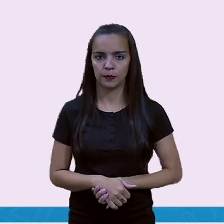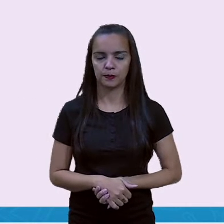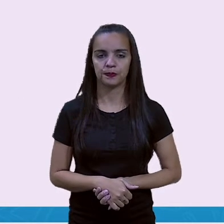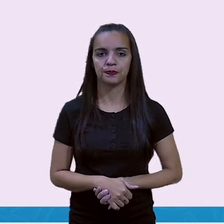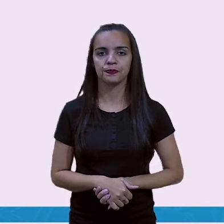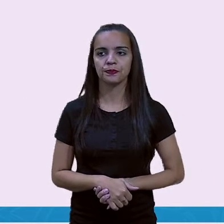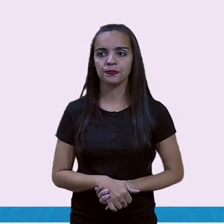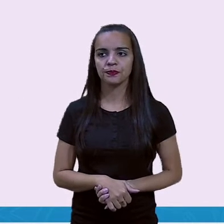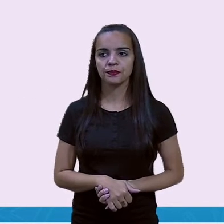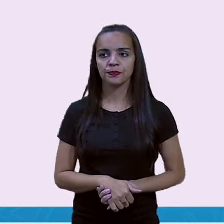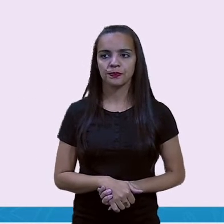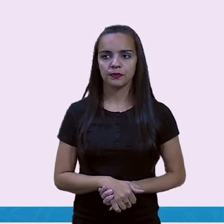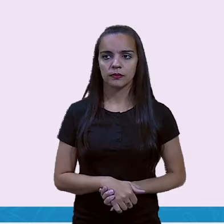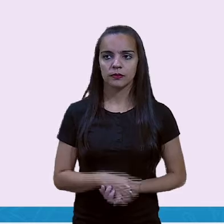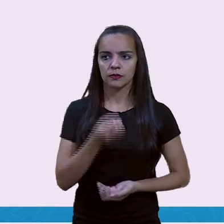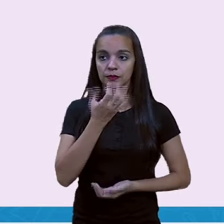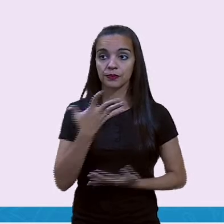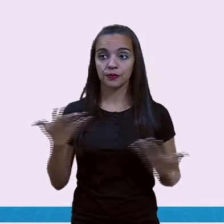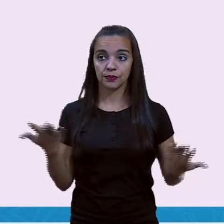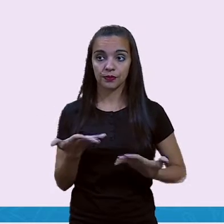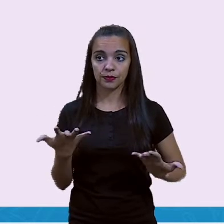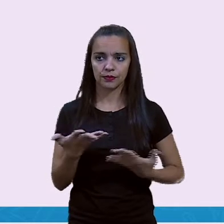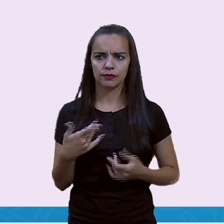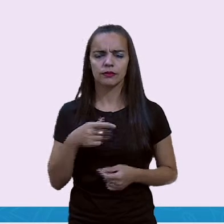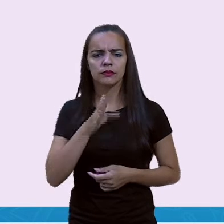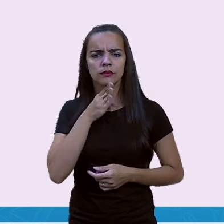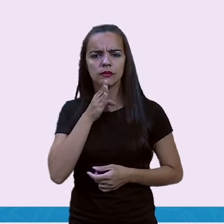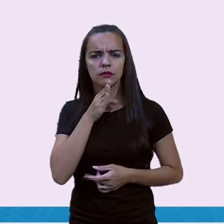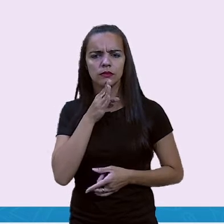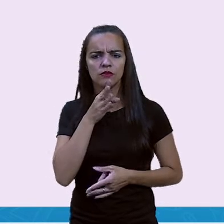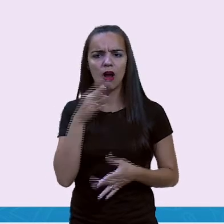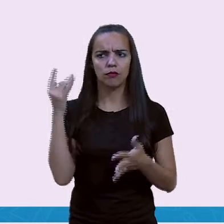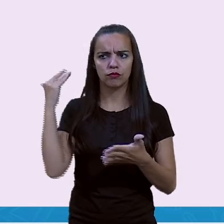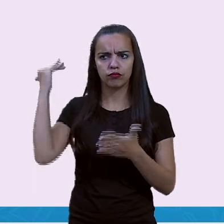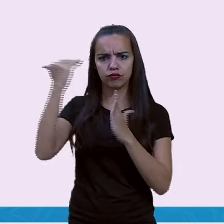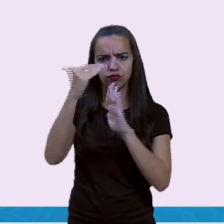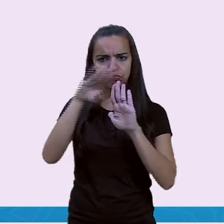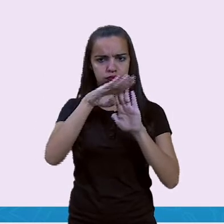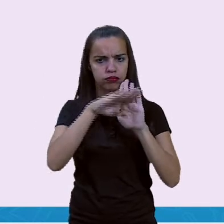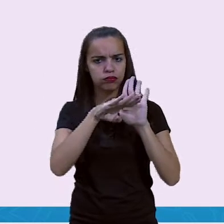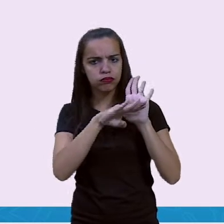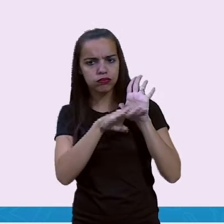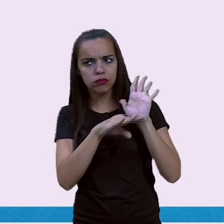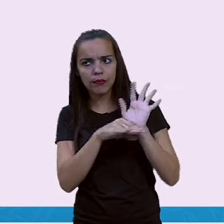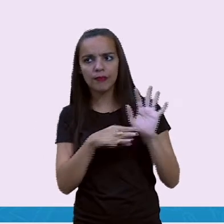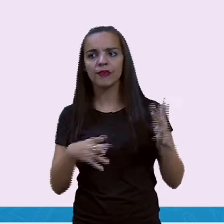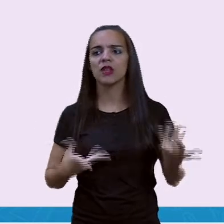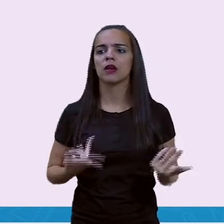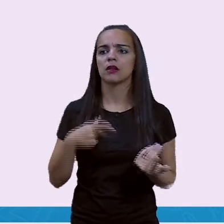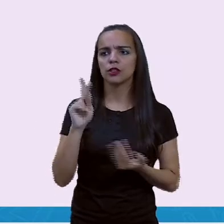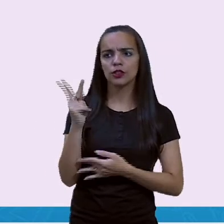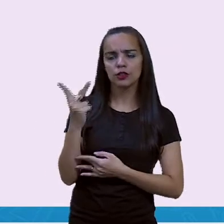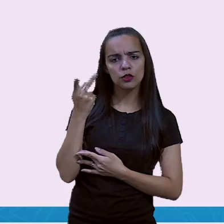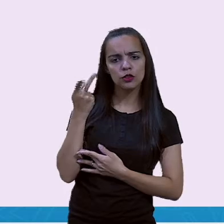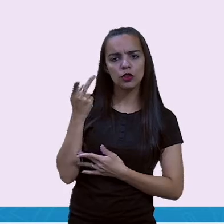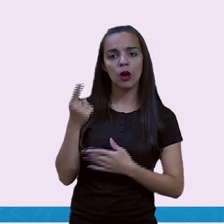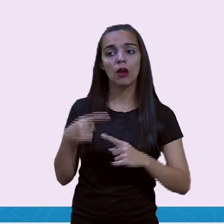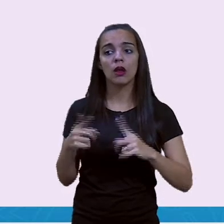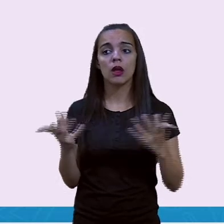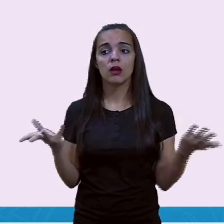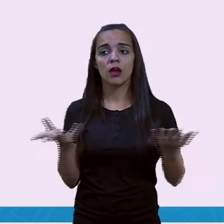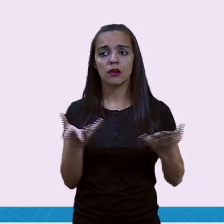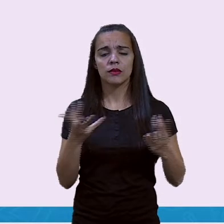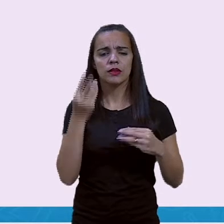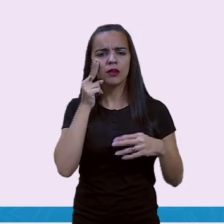anteriormente. Bom, agora que já conhecemos um pouquinho mais sobre a história, vimos como ela